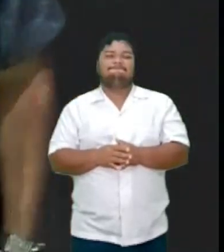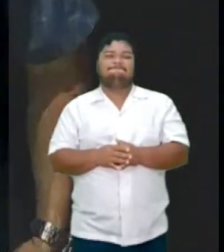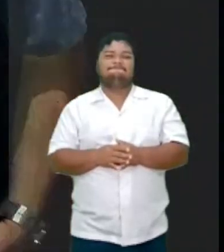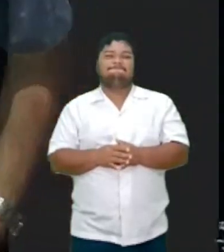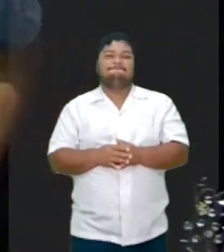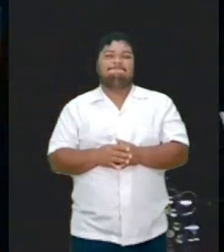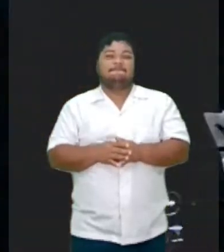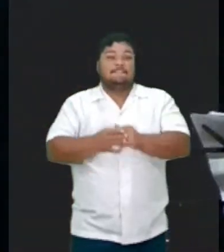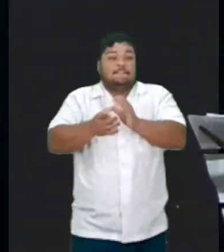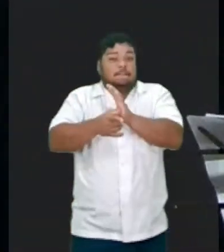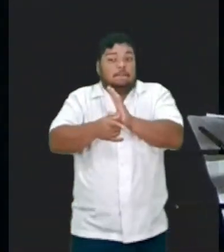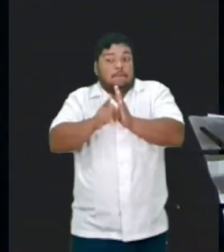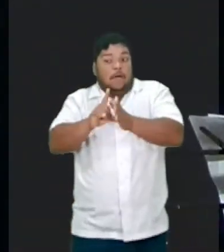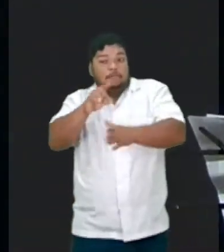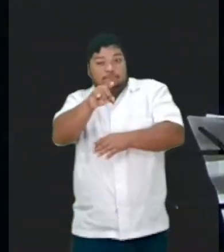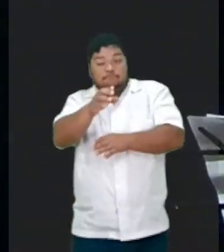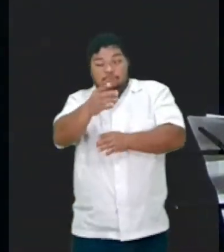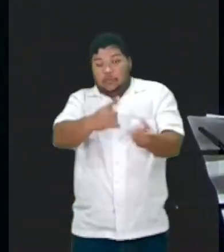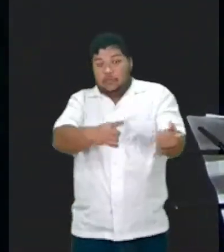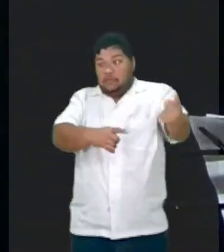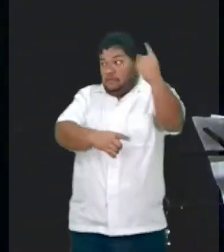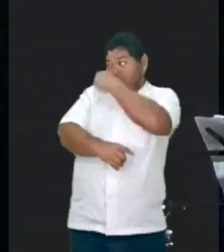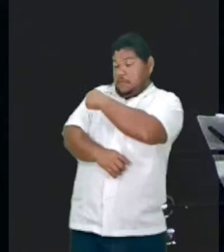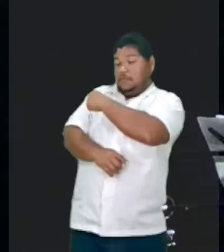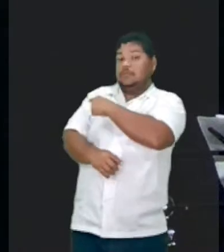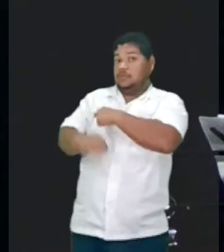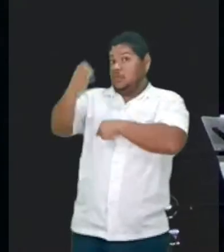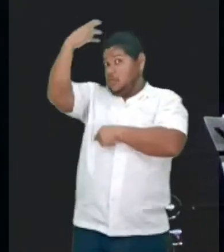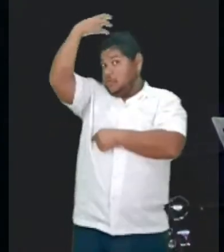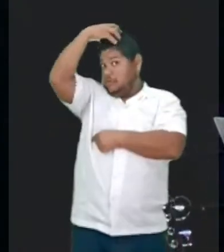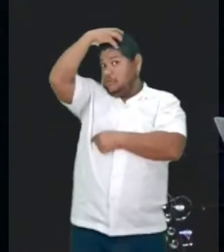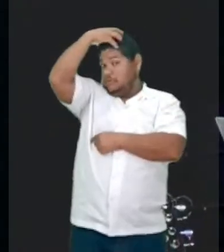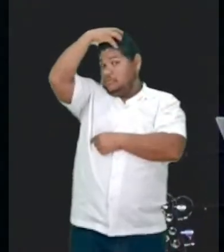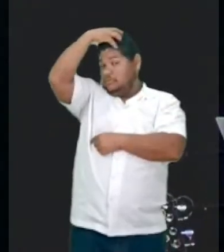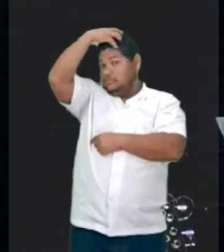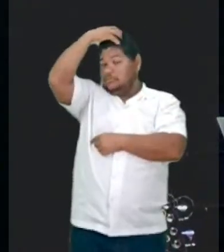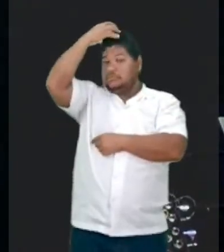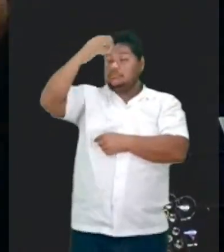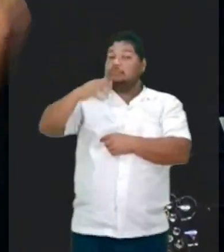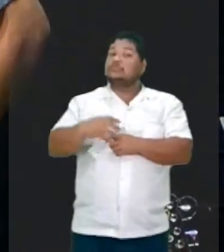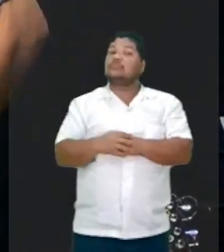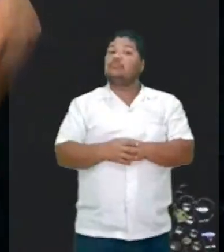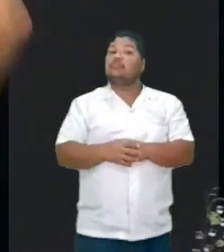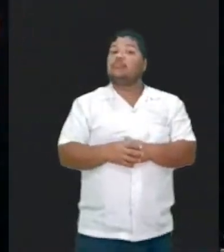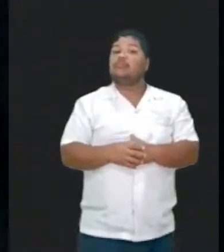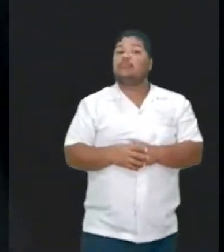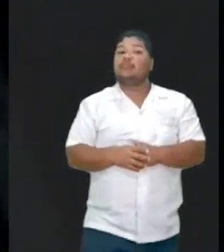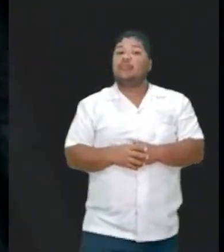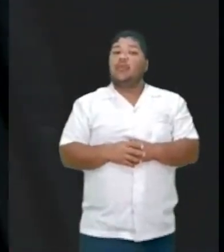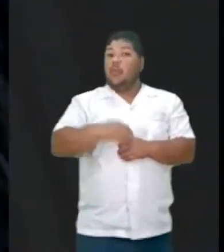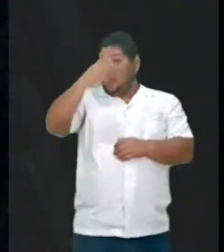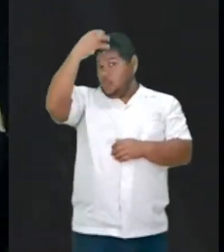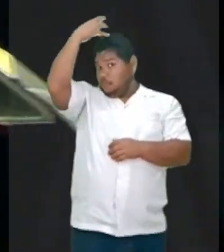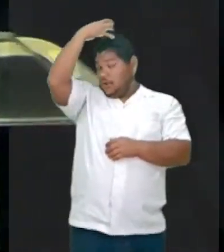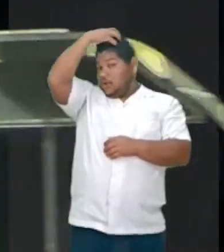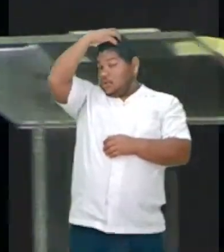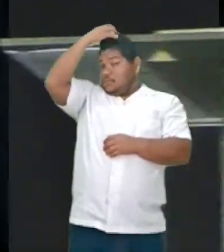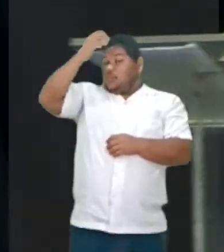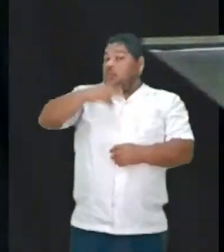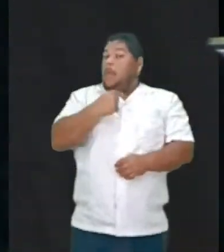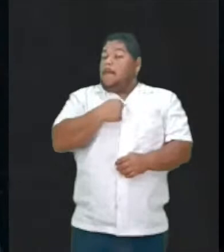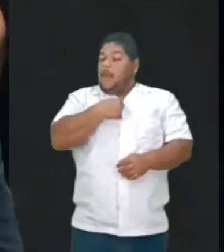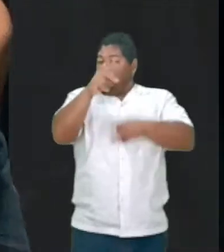volta lá com o rei Ezequias, e diz para ele, com o príncipe do meu povo, diz